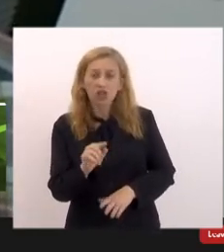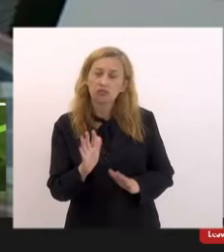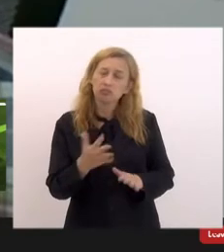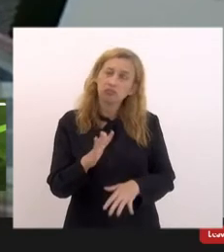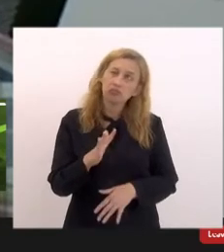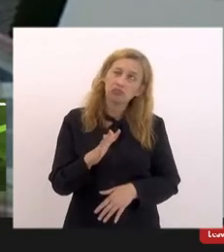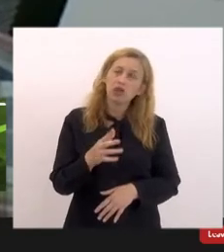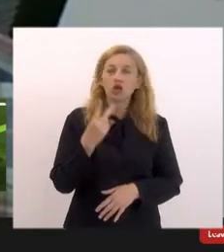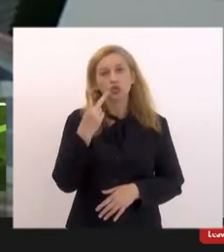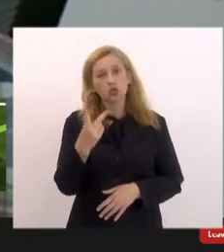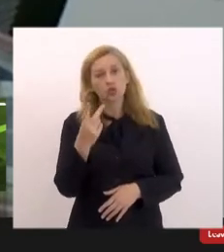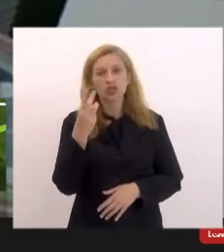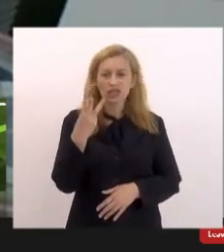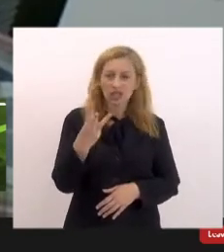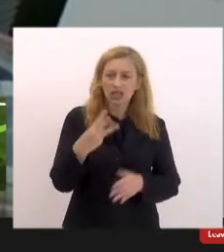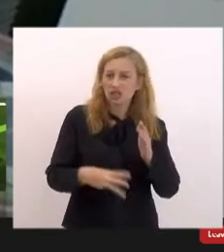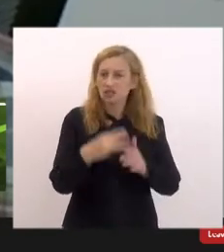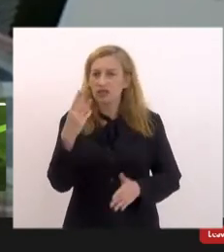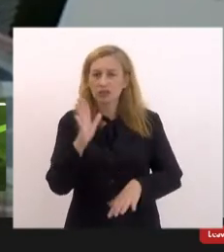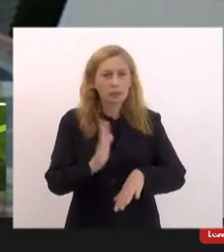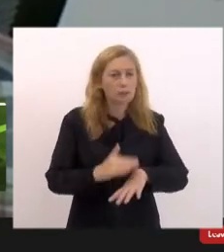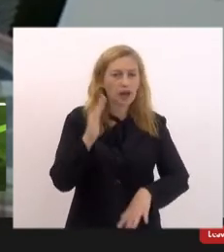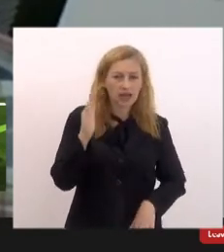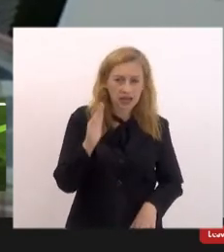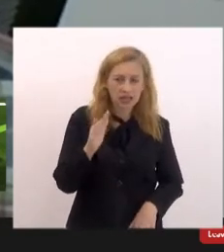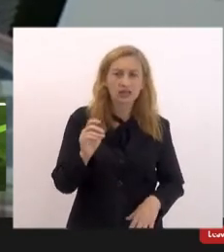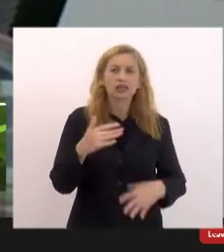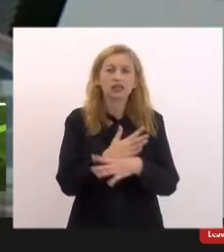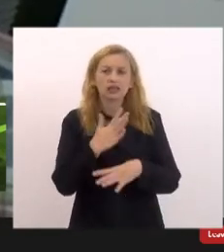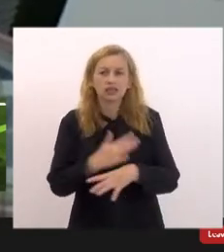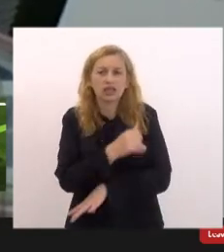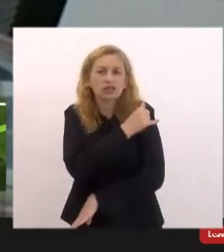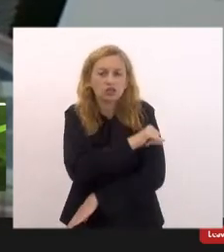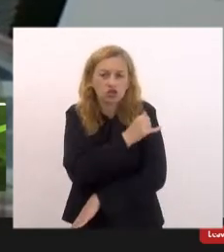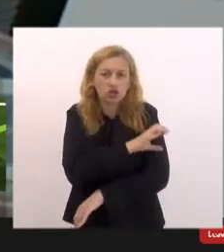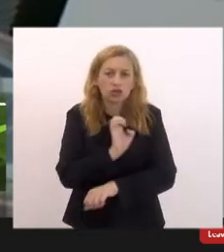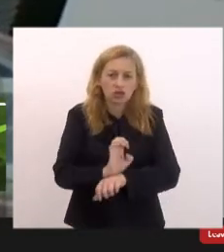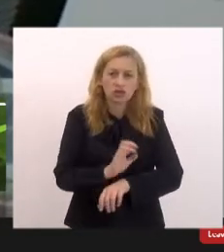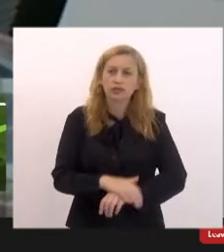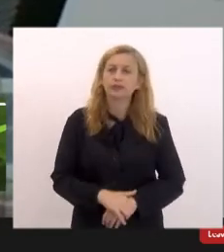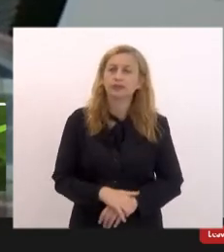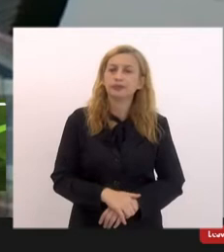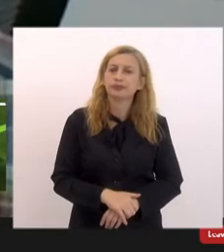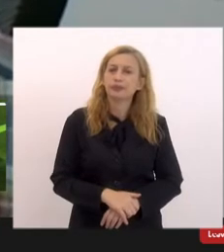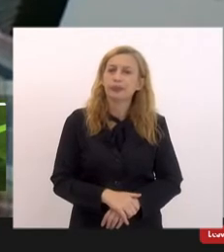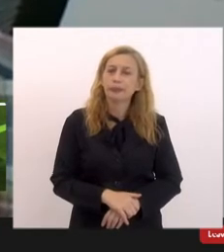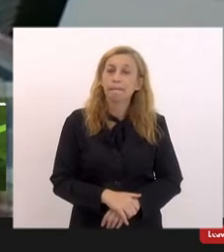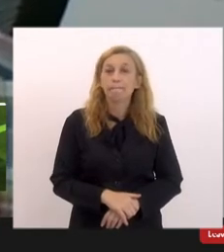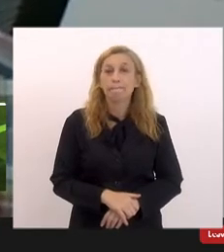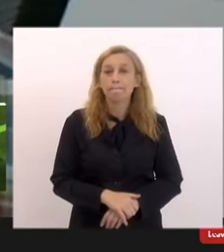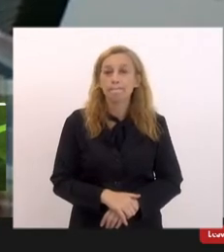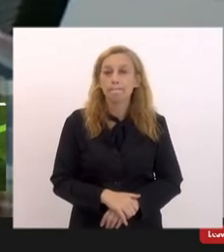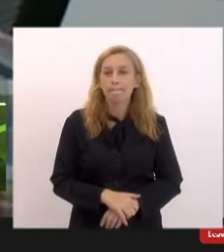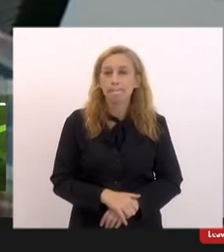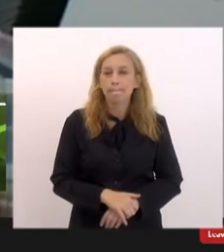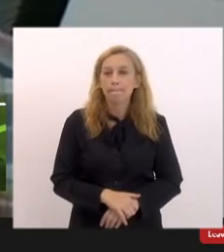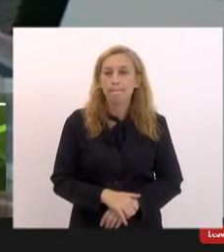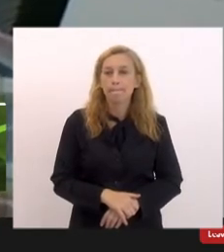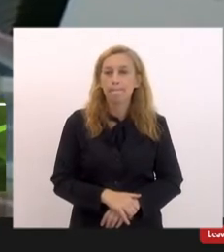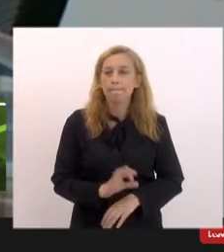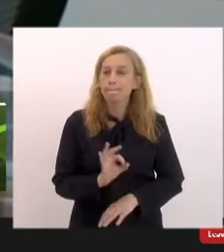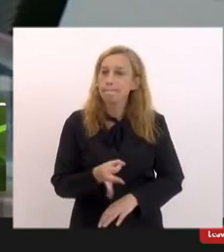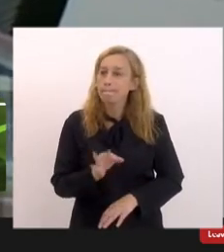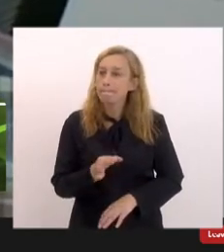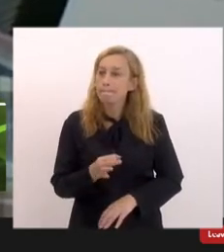de 2 a 3 vezes mais, né, na cidade do Rio de Janeiro e do Estado. Embora atualmente